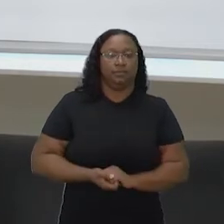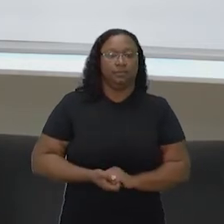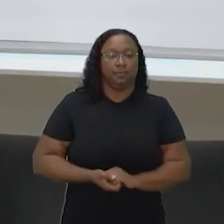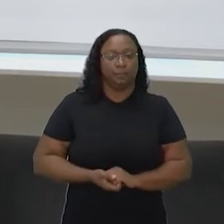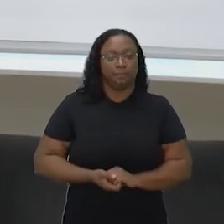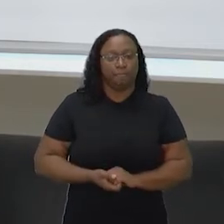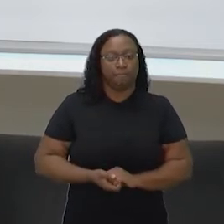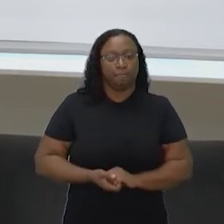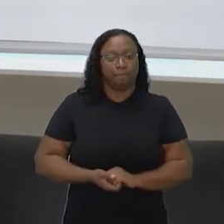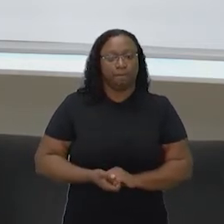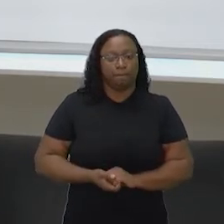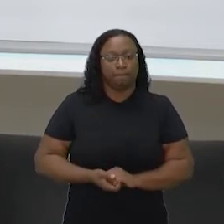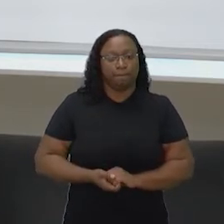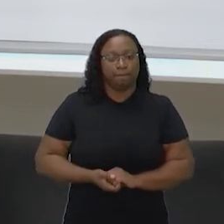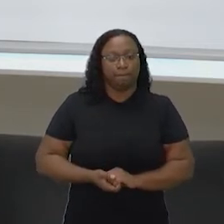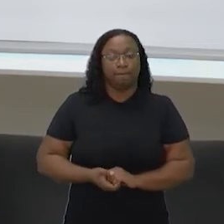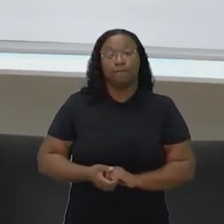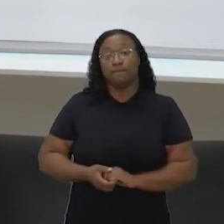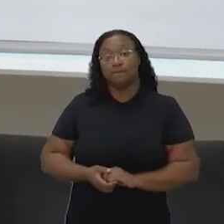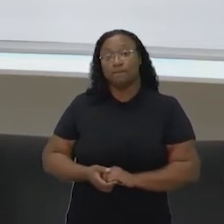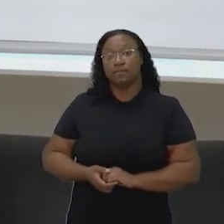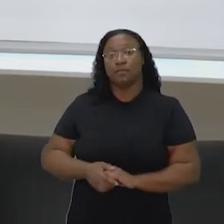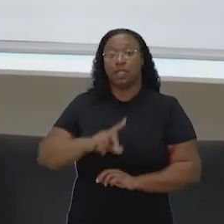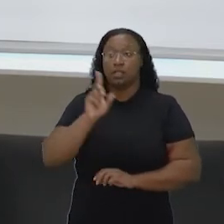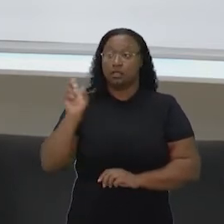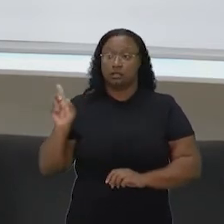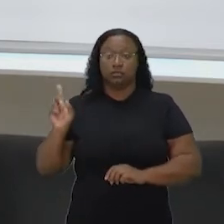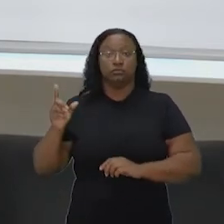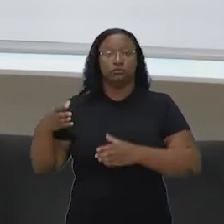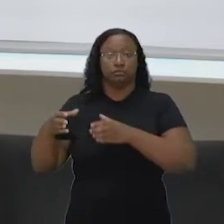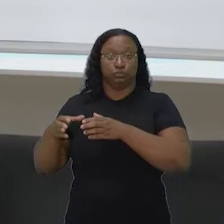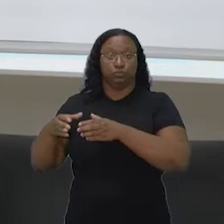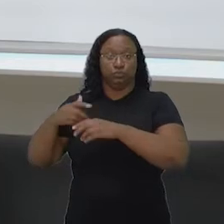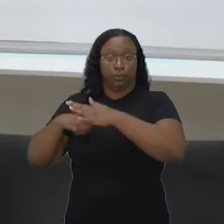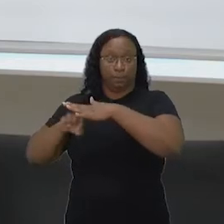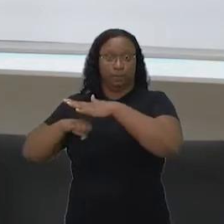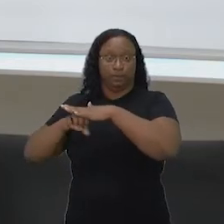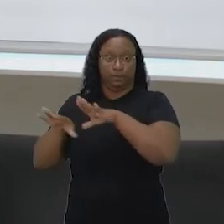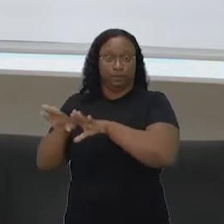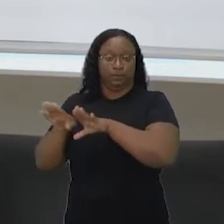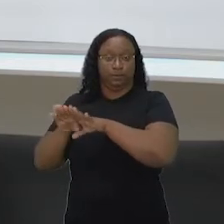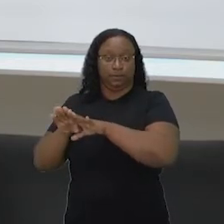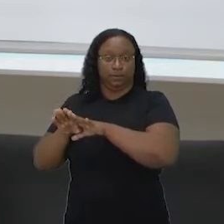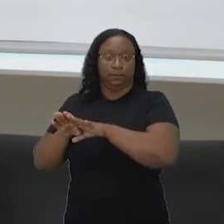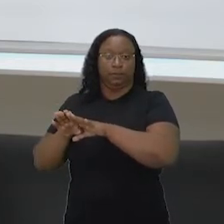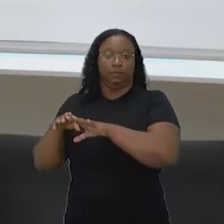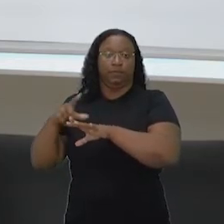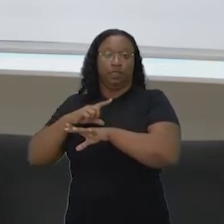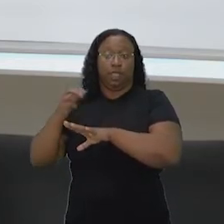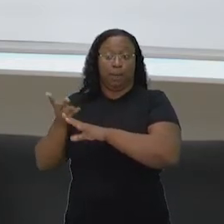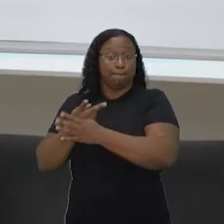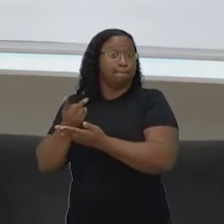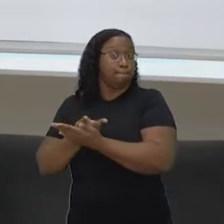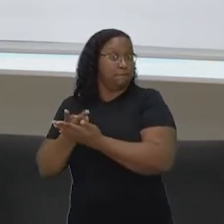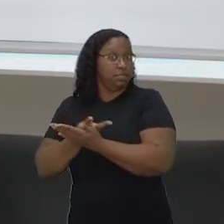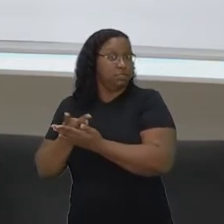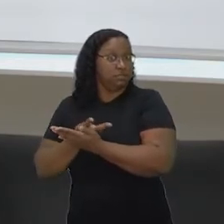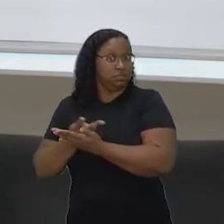gaseificação. Inclusive nós lá no Instituto também estamos aí pesquisando